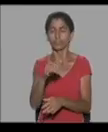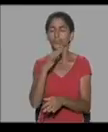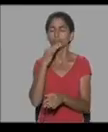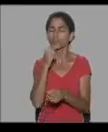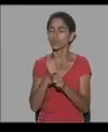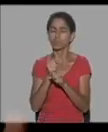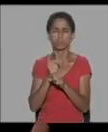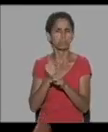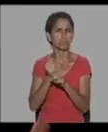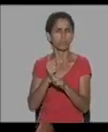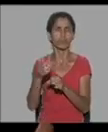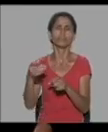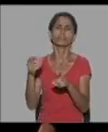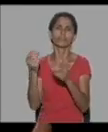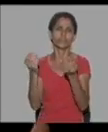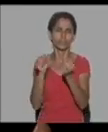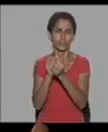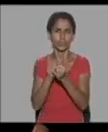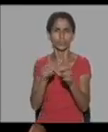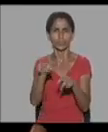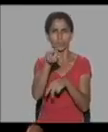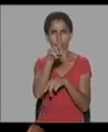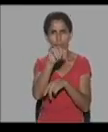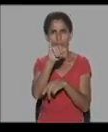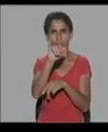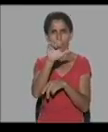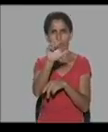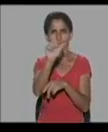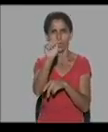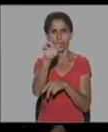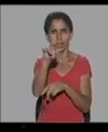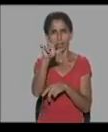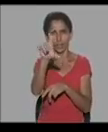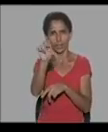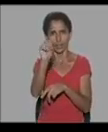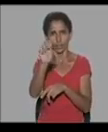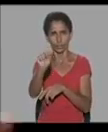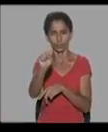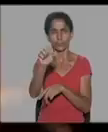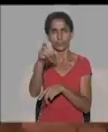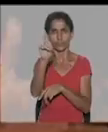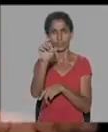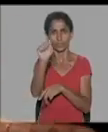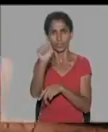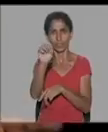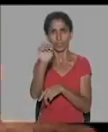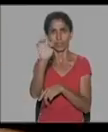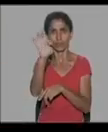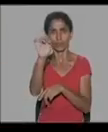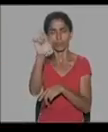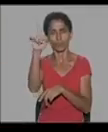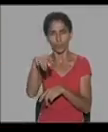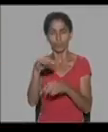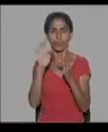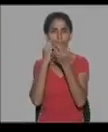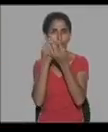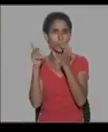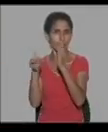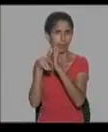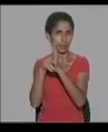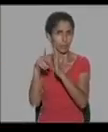conheci na minha vida, irmão de Carlos da Fé, né? Então, naquele espaço lá, que era da família, da Fé